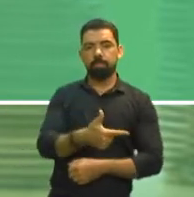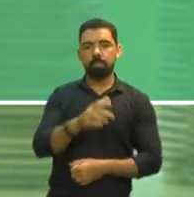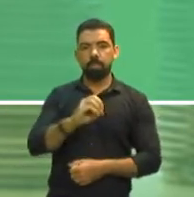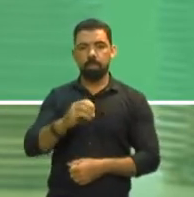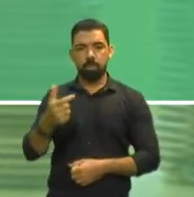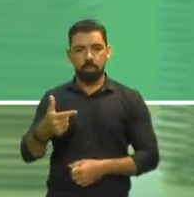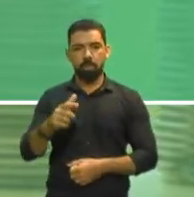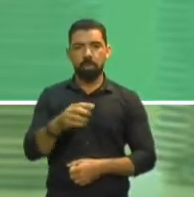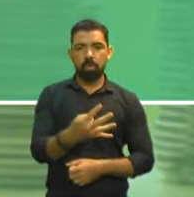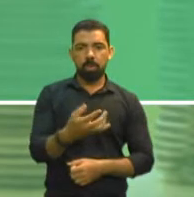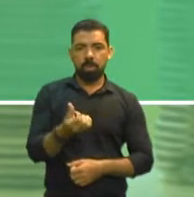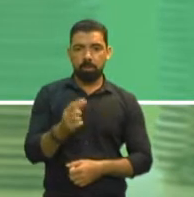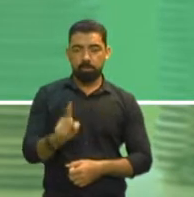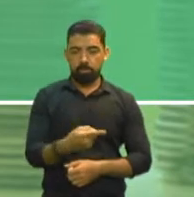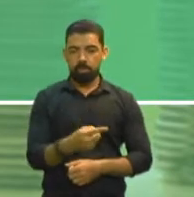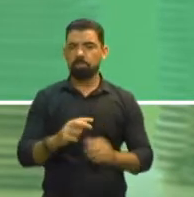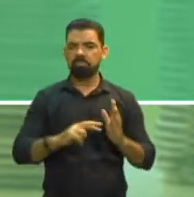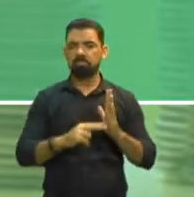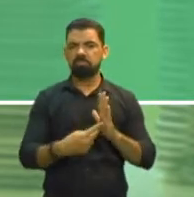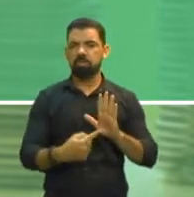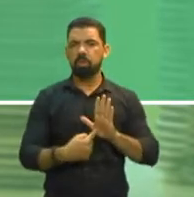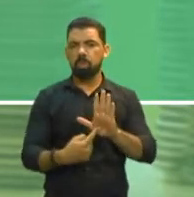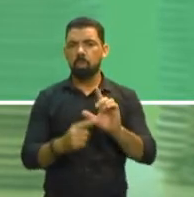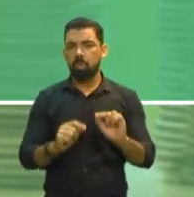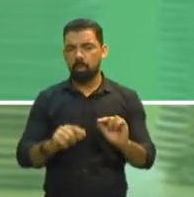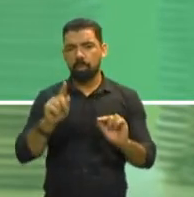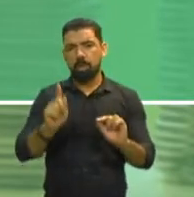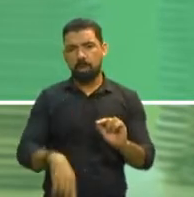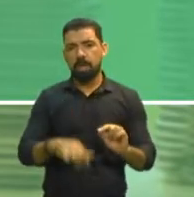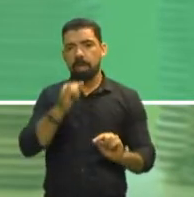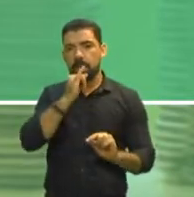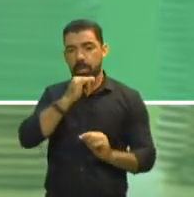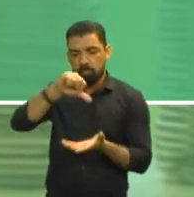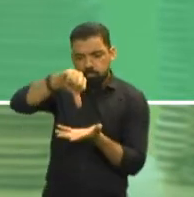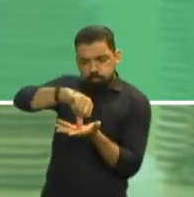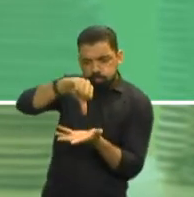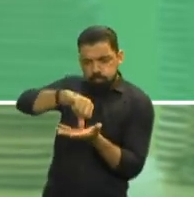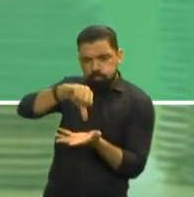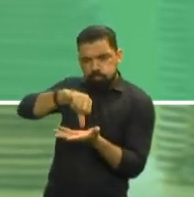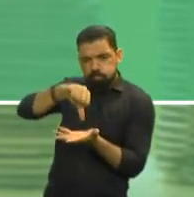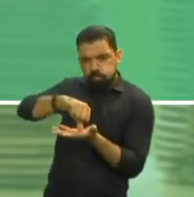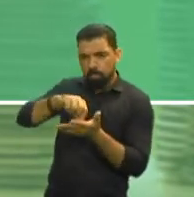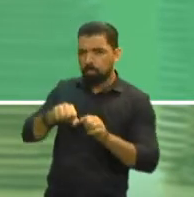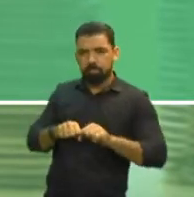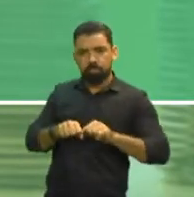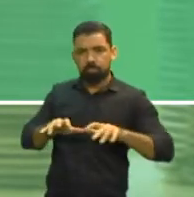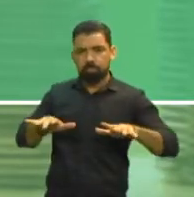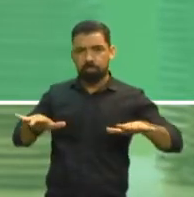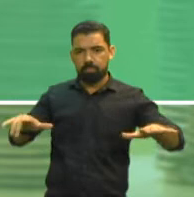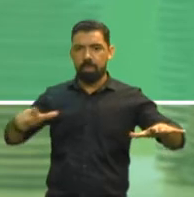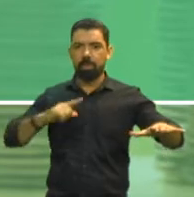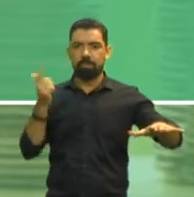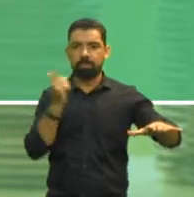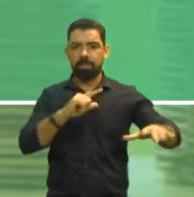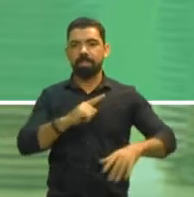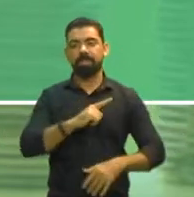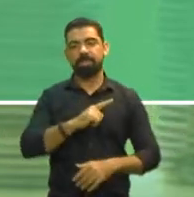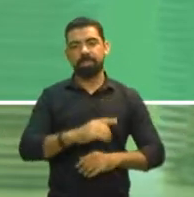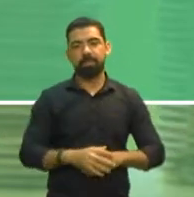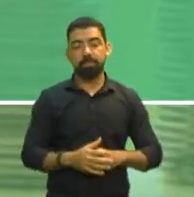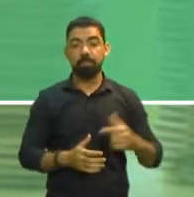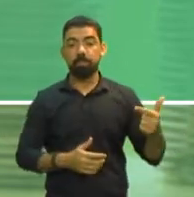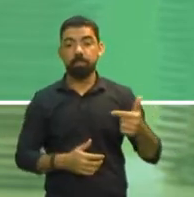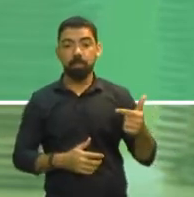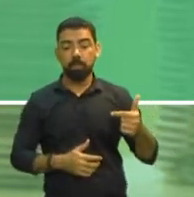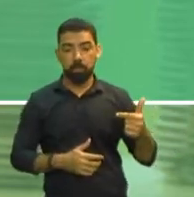46,71%. Isso revela uma tendência de desconcentração da produção na capital. O segundo município com maior participação